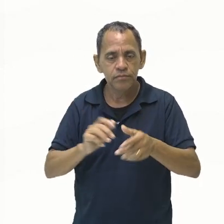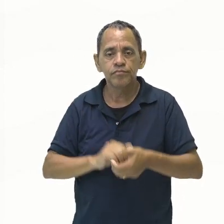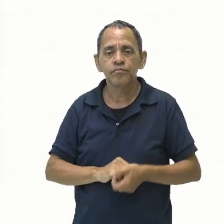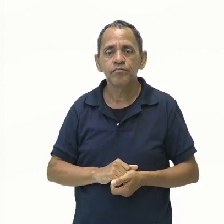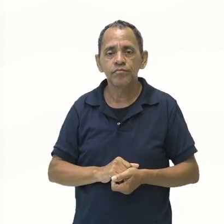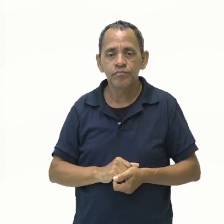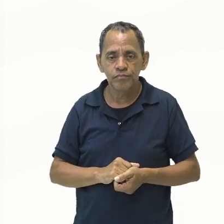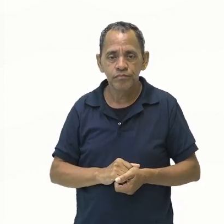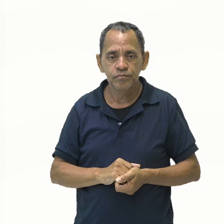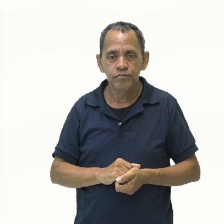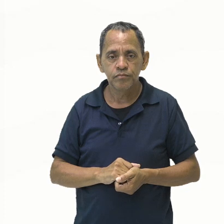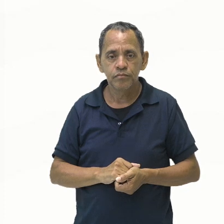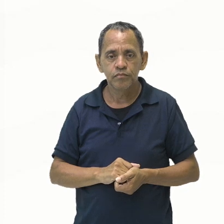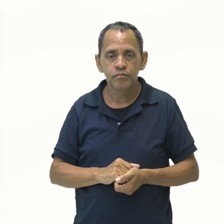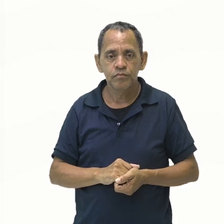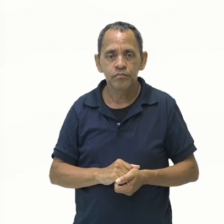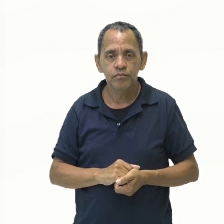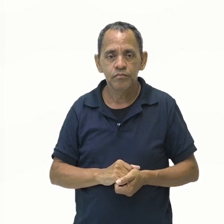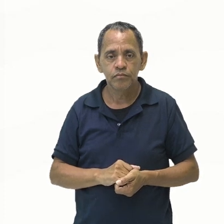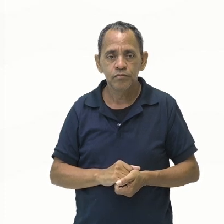Perfeito.